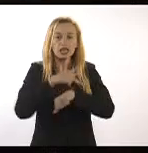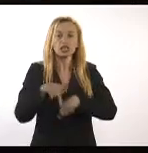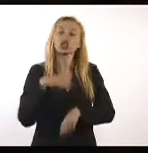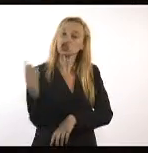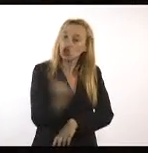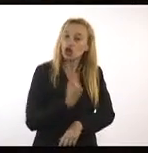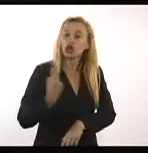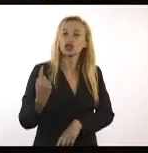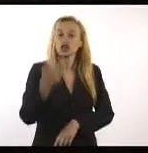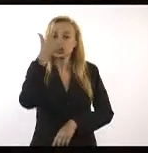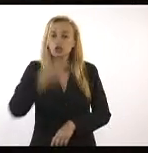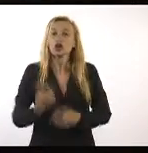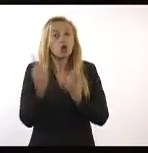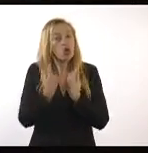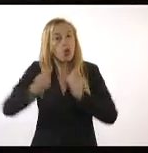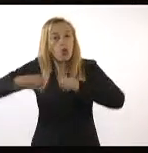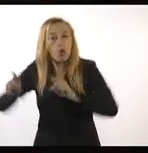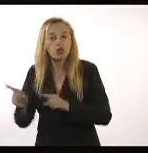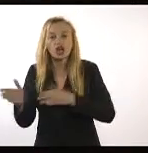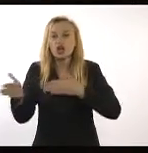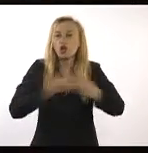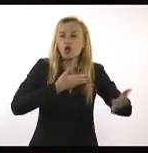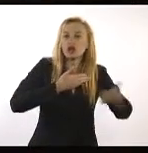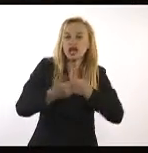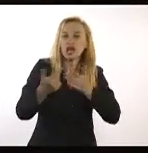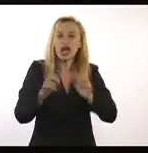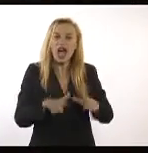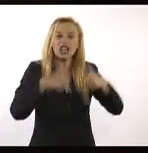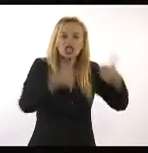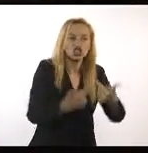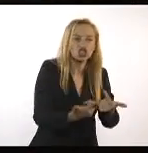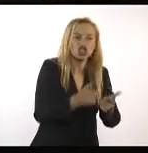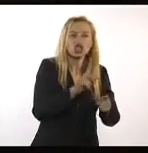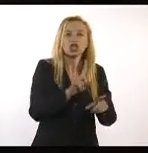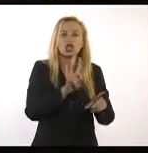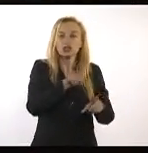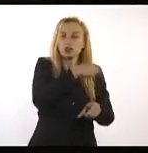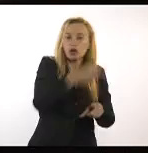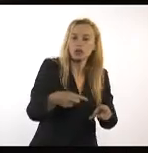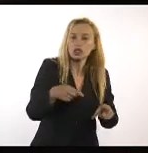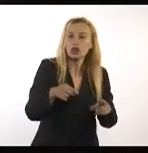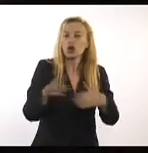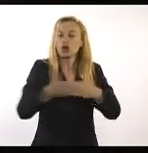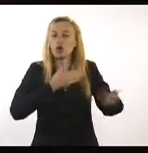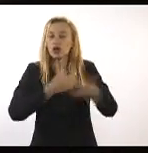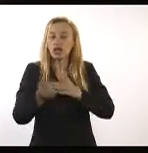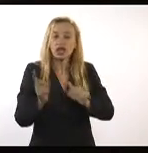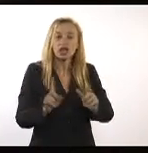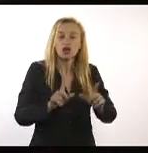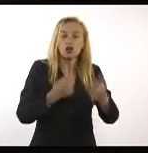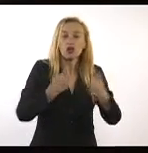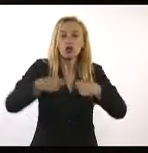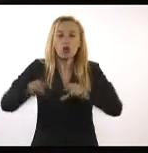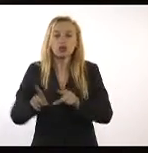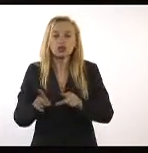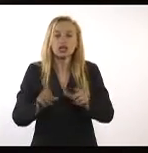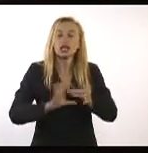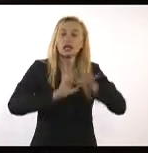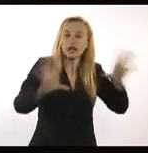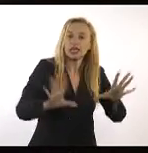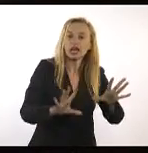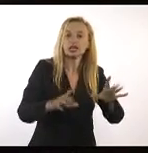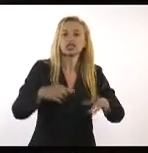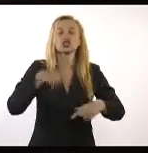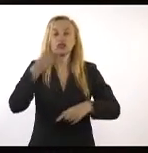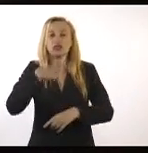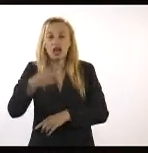somos contrários à toda forma de censura a toda forma de combate à liberdade de